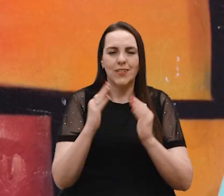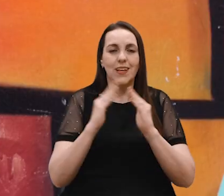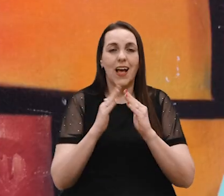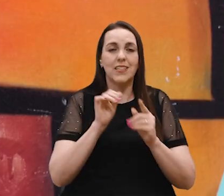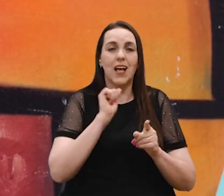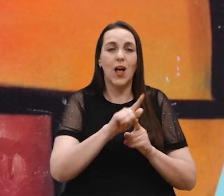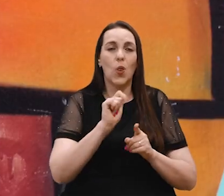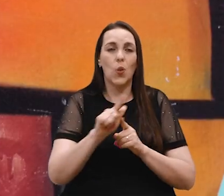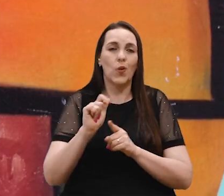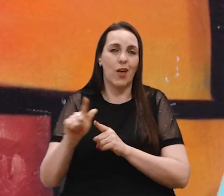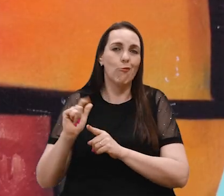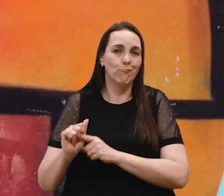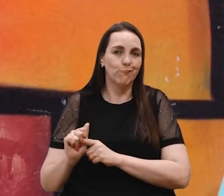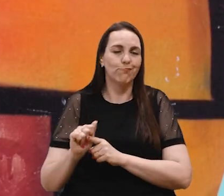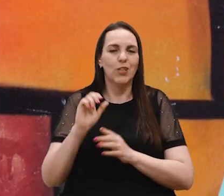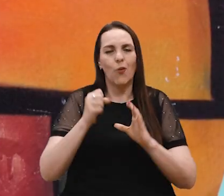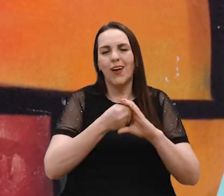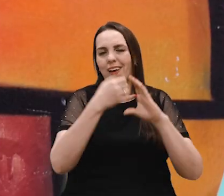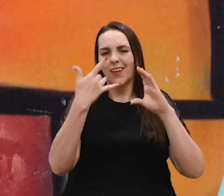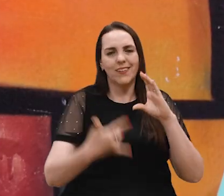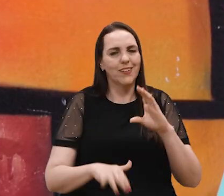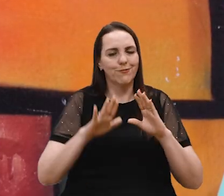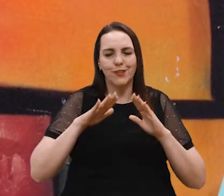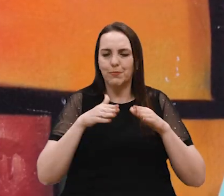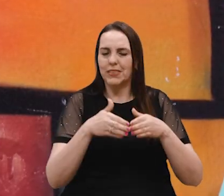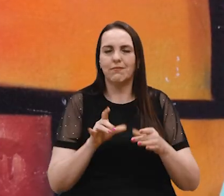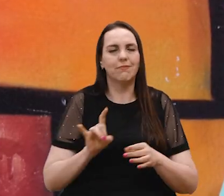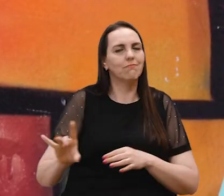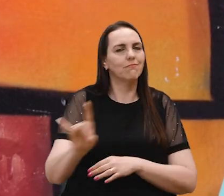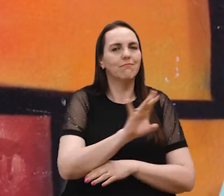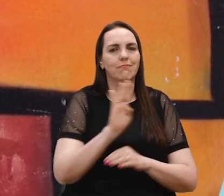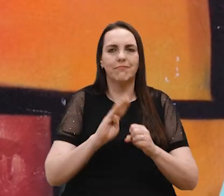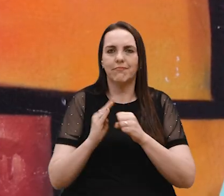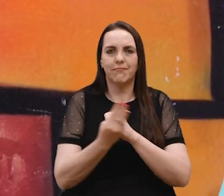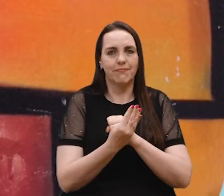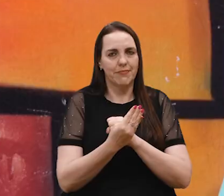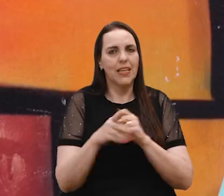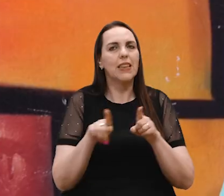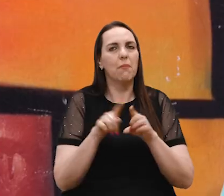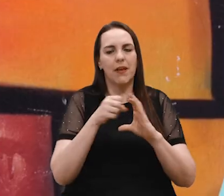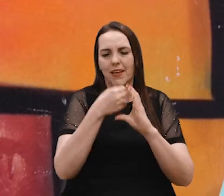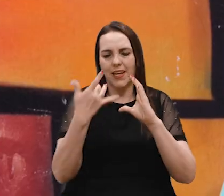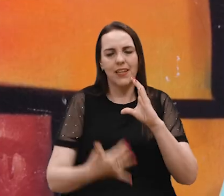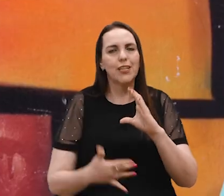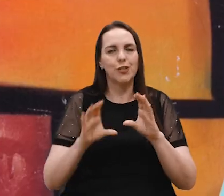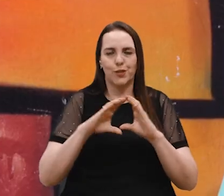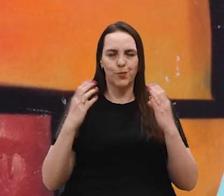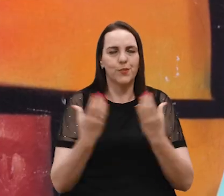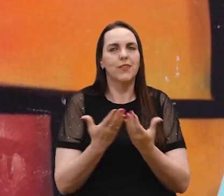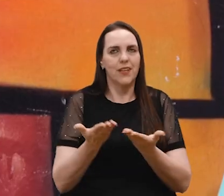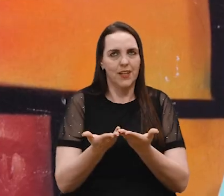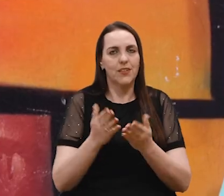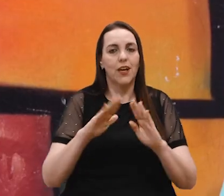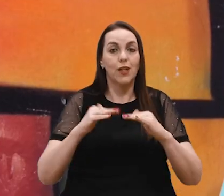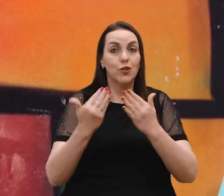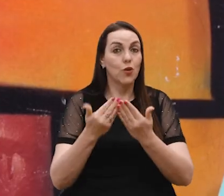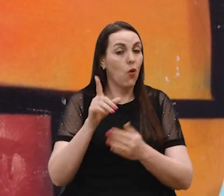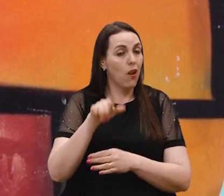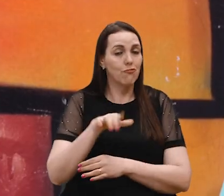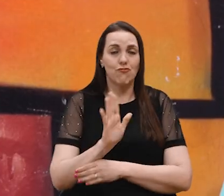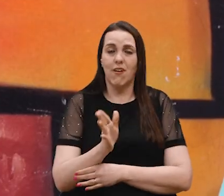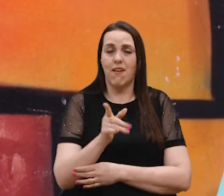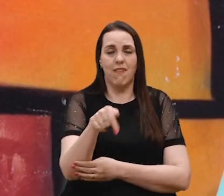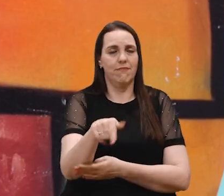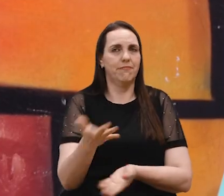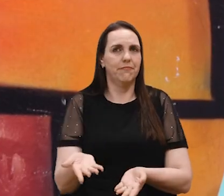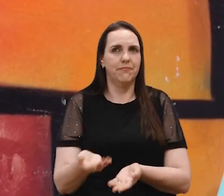de aluguel. E são características específicas de cada bairro. E é uma característica da nossa comunidade. Então, a nossa escola, por si